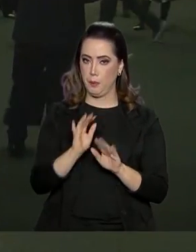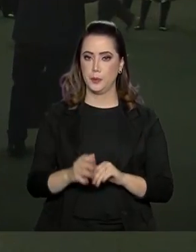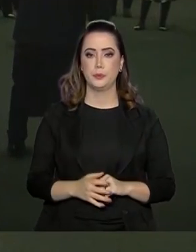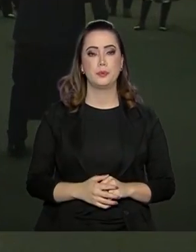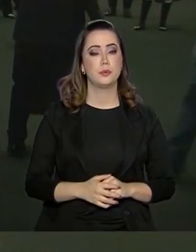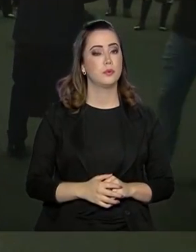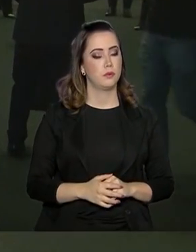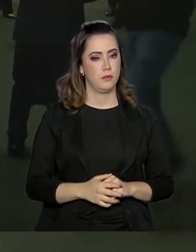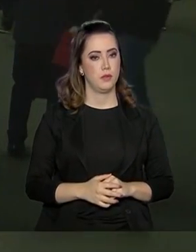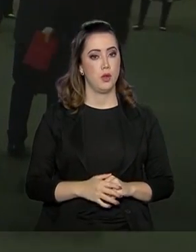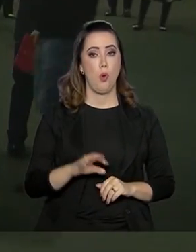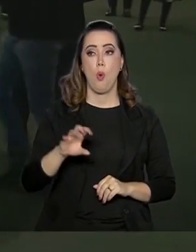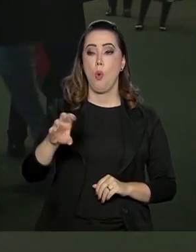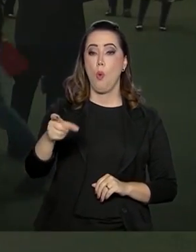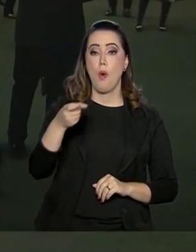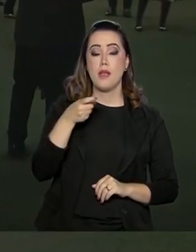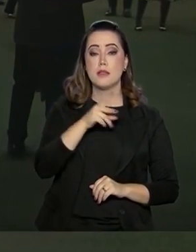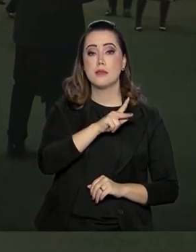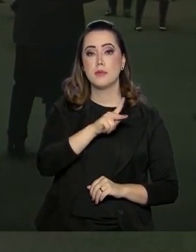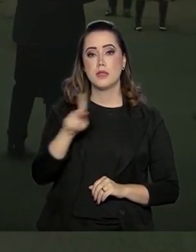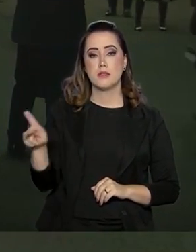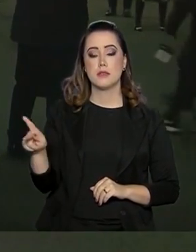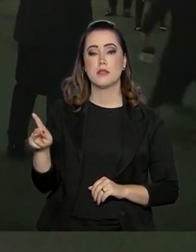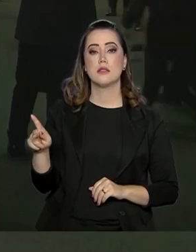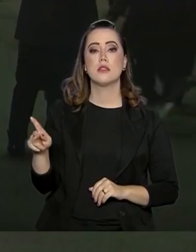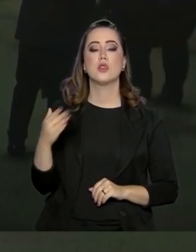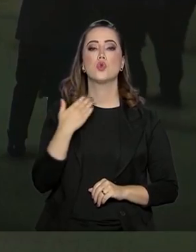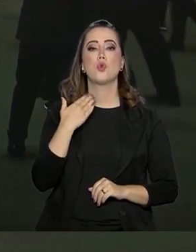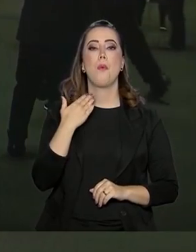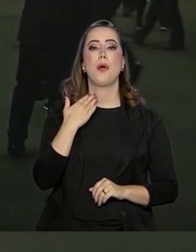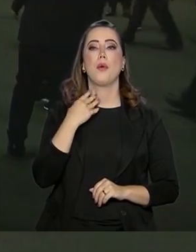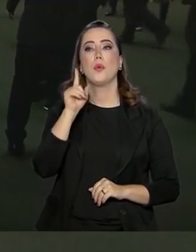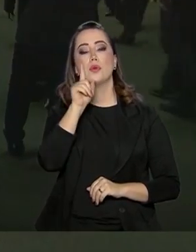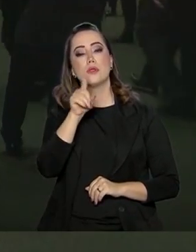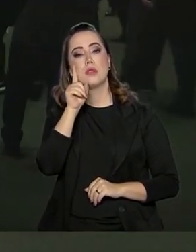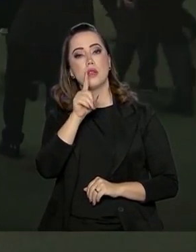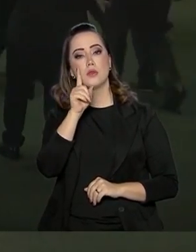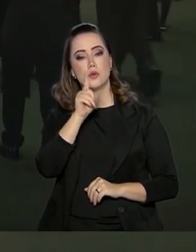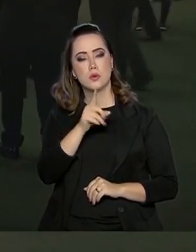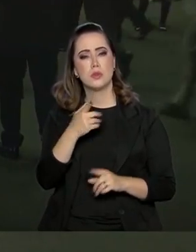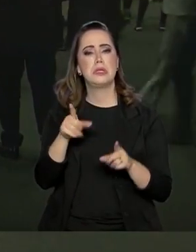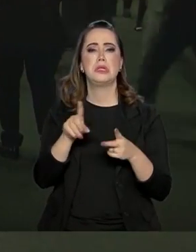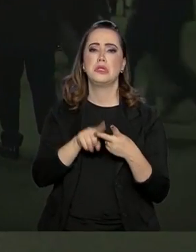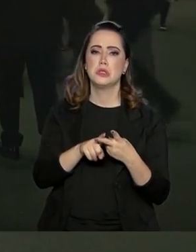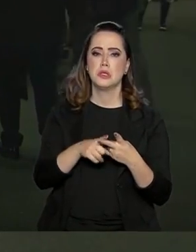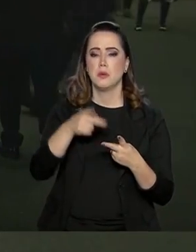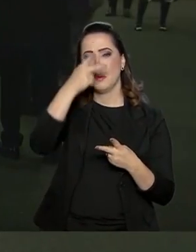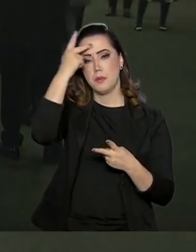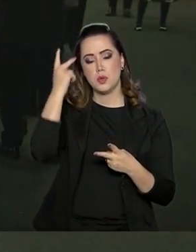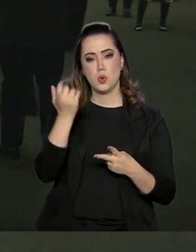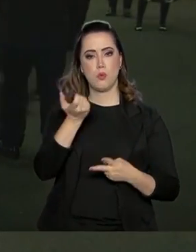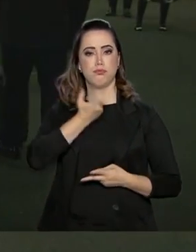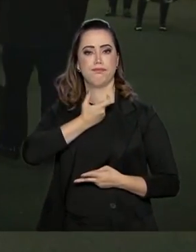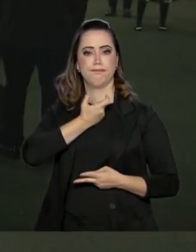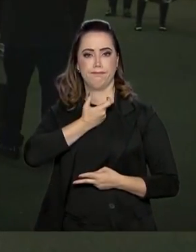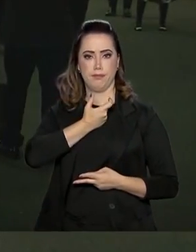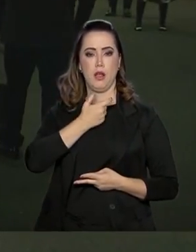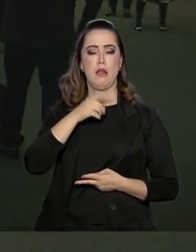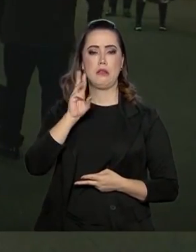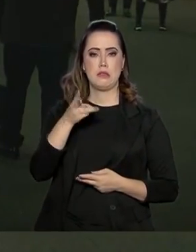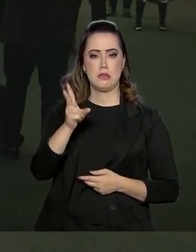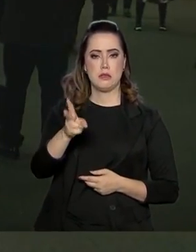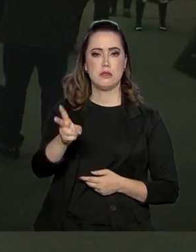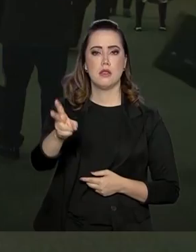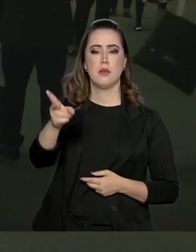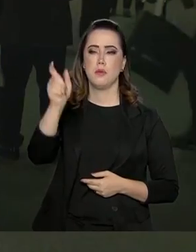exemplo, o ex-presidente do Banco Central Americano, Ben Bernanke, e também medalhista olímpico Michael Phelps, que é sempre